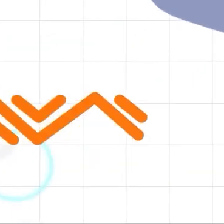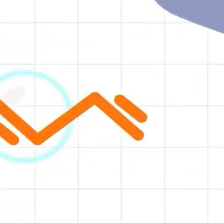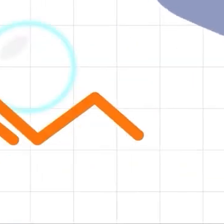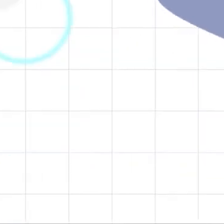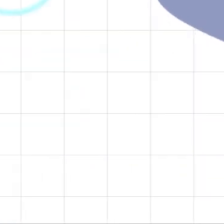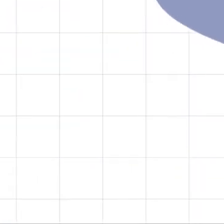Legenda Adriana